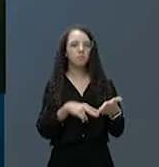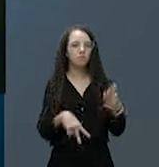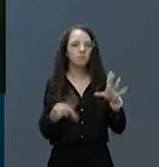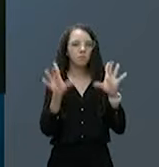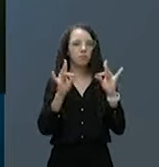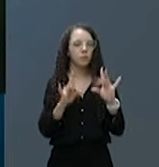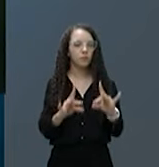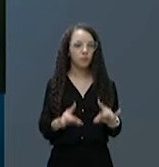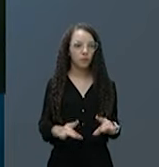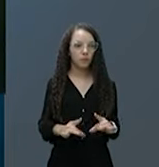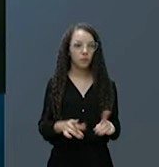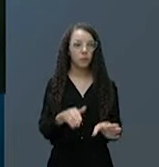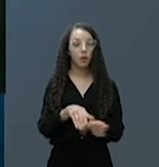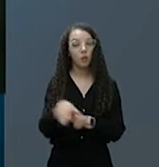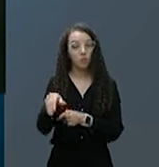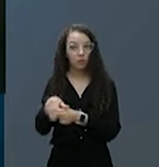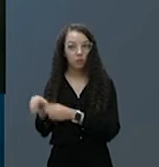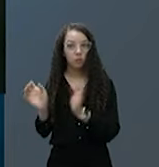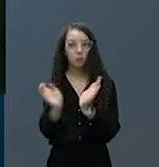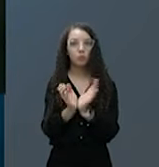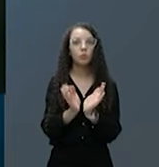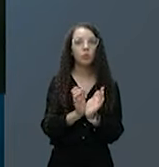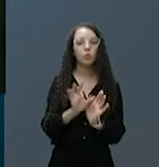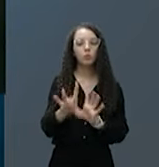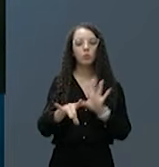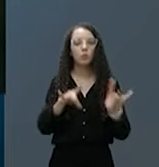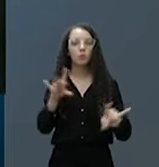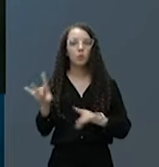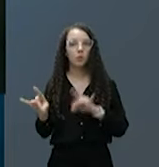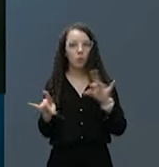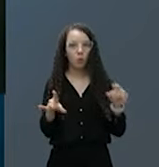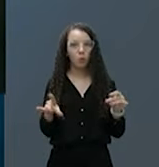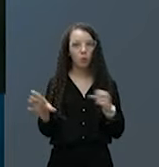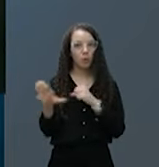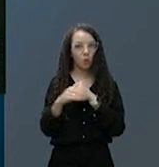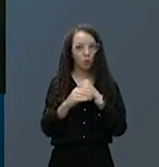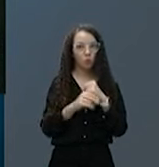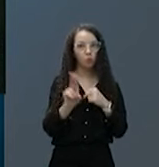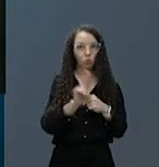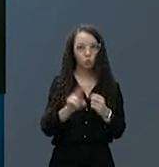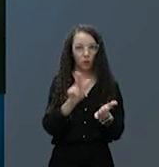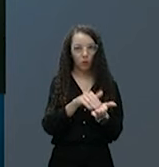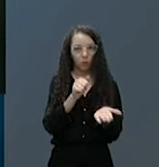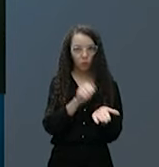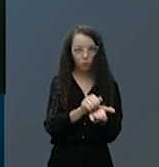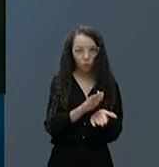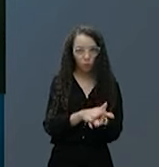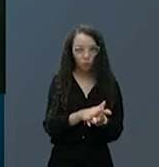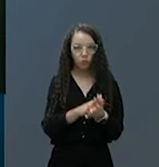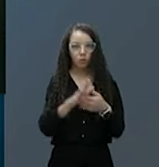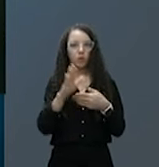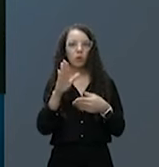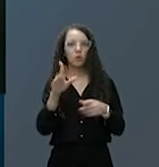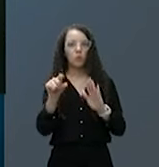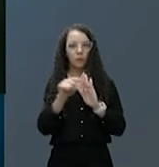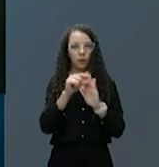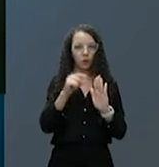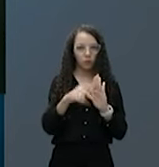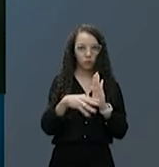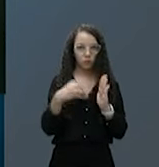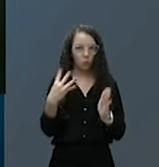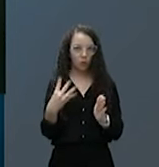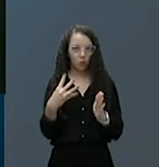A orientação desta Corte pacificou-se no sentido de que a aplicação da multa prevista no parágrafo 4º do 2021 não é